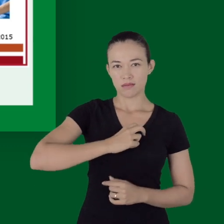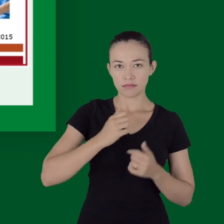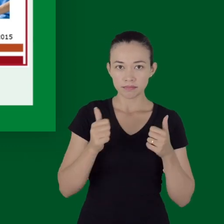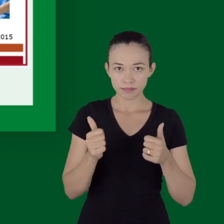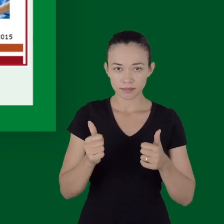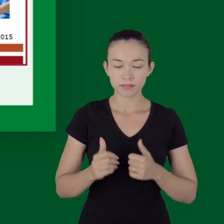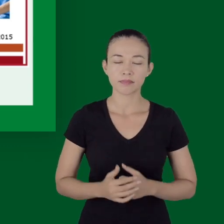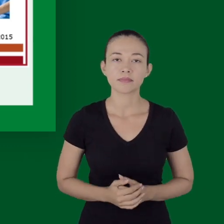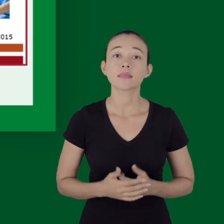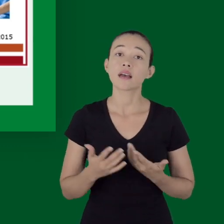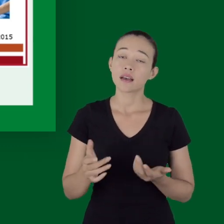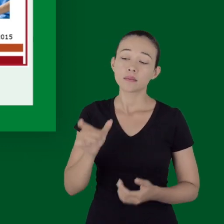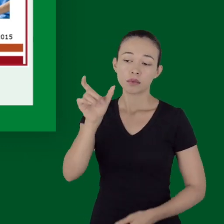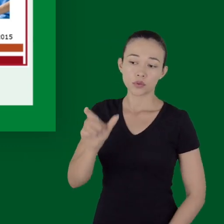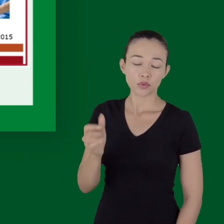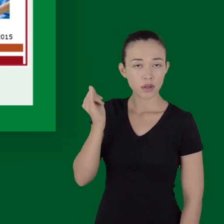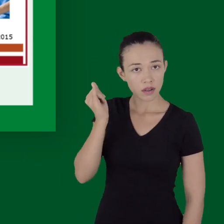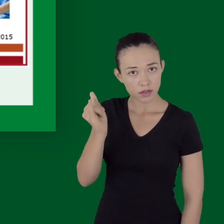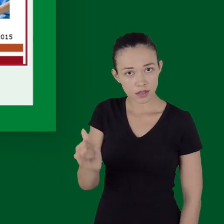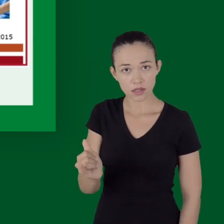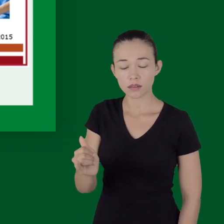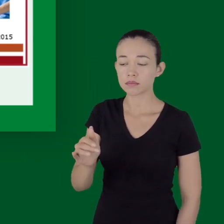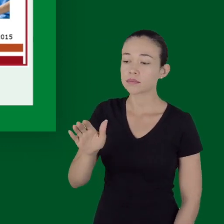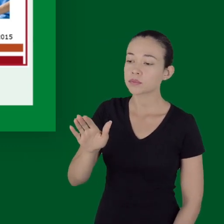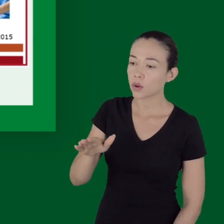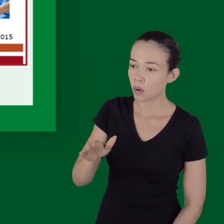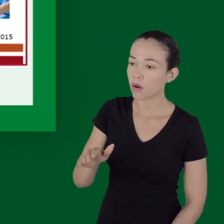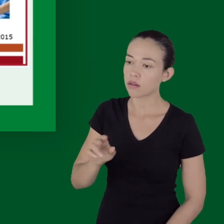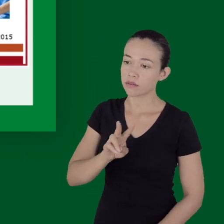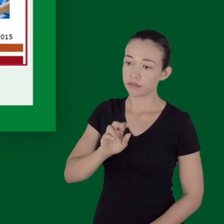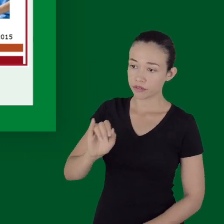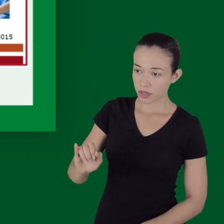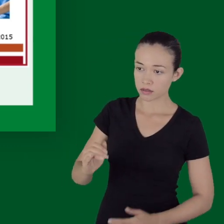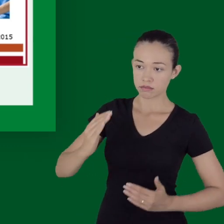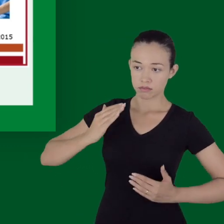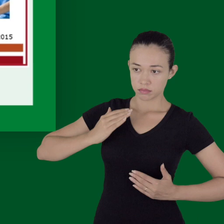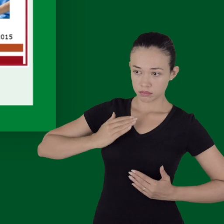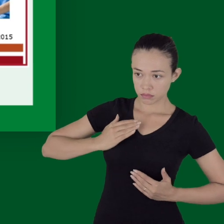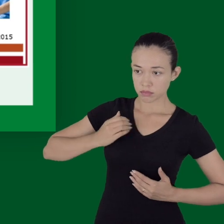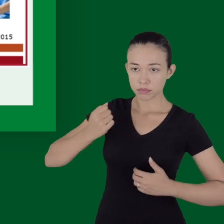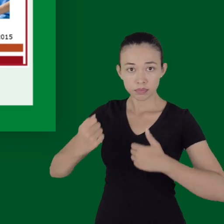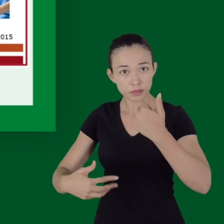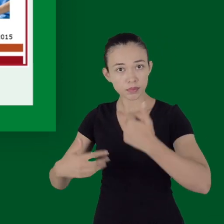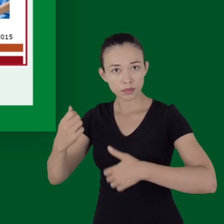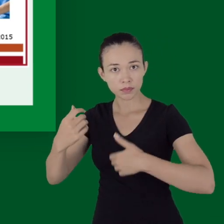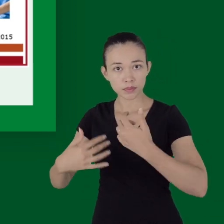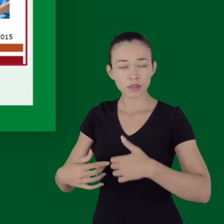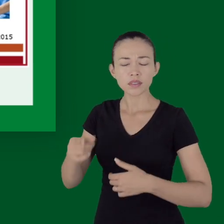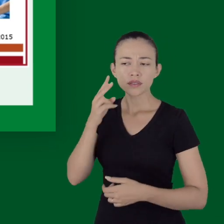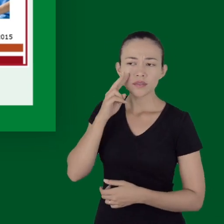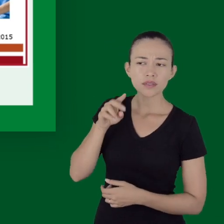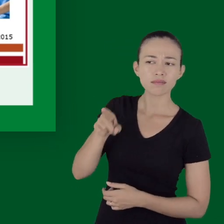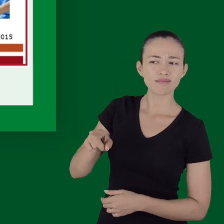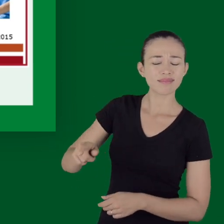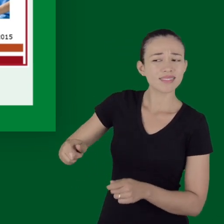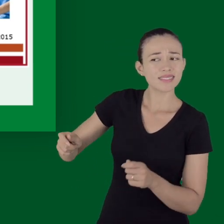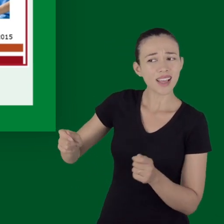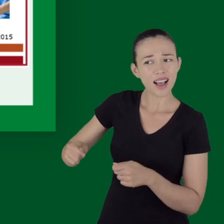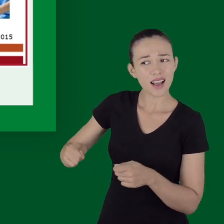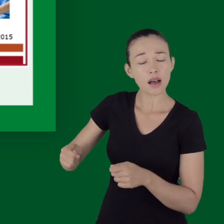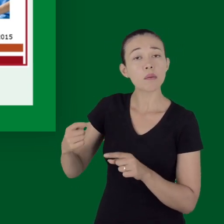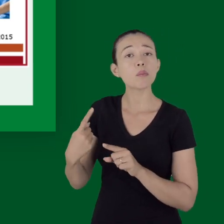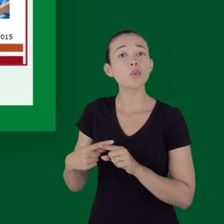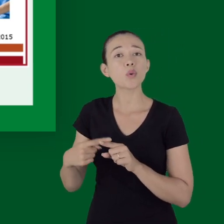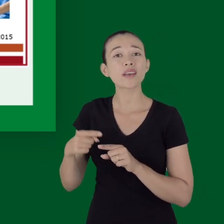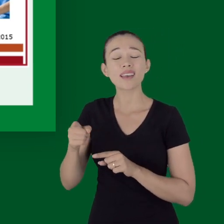instável e ele fica agitado, se for idoso, por exemplo, ele vai ter que ser contido. Então, às vezes, nem vai adiantar você tentar colocar o marca-passo,